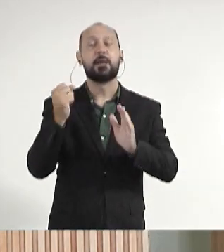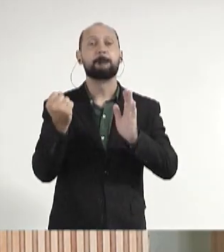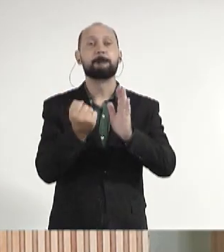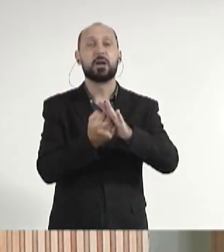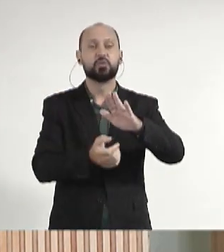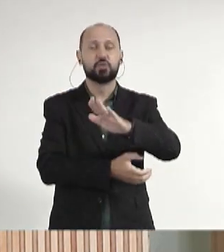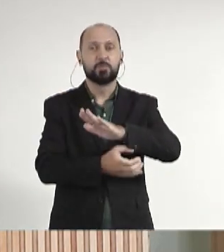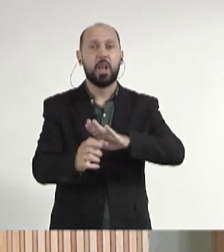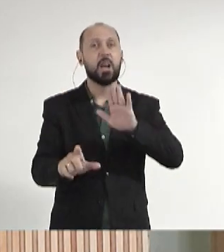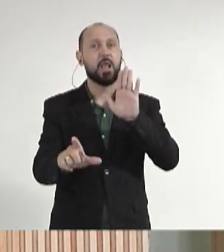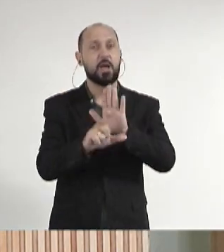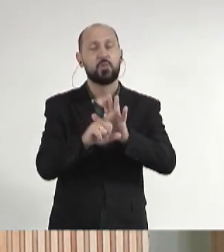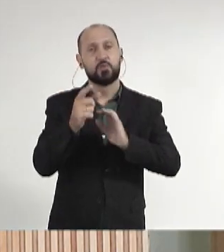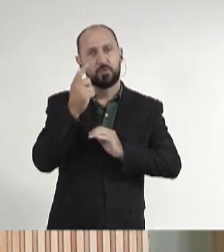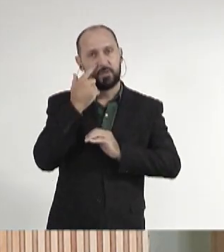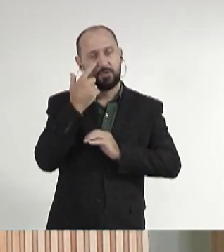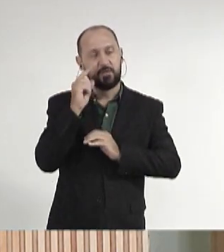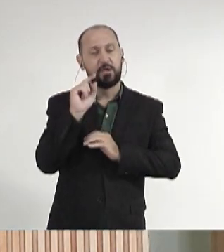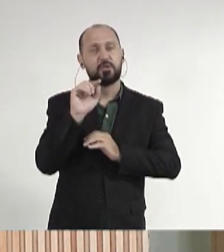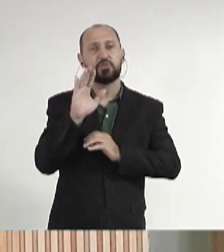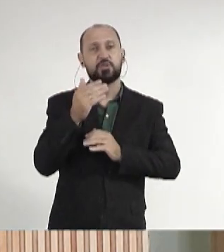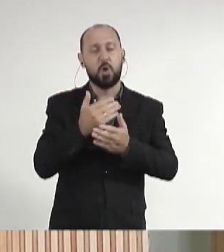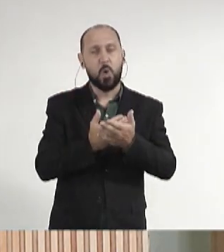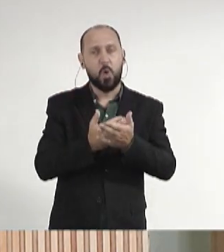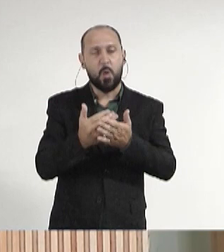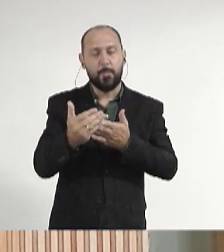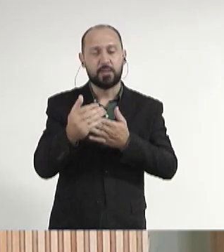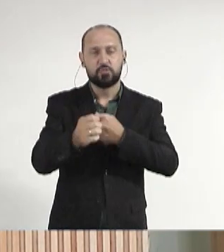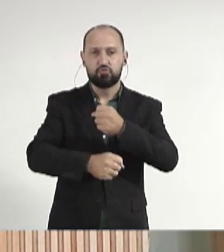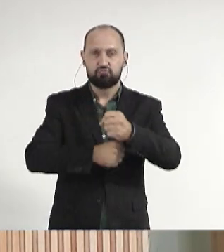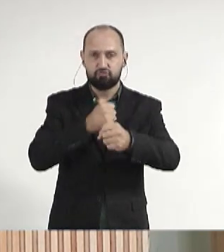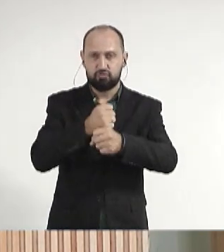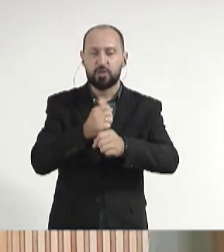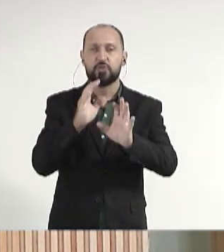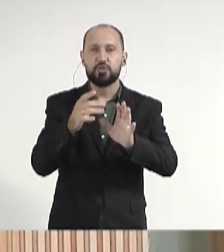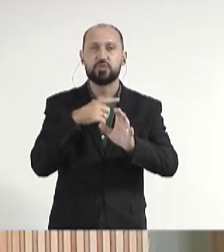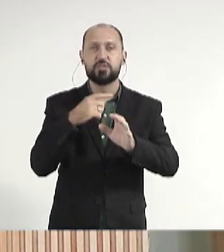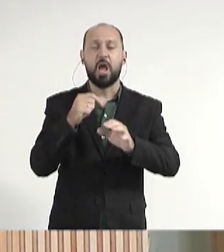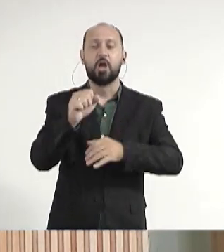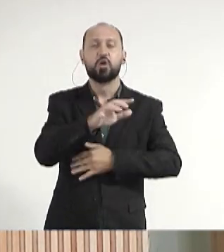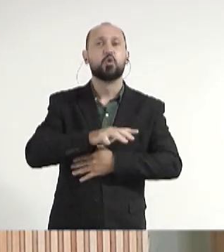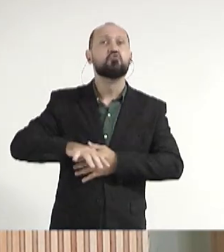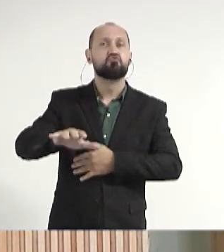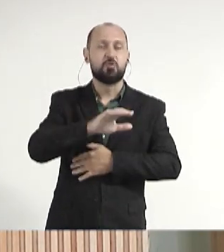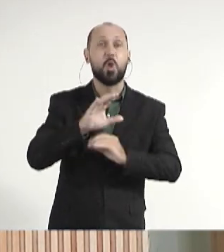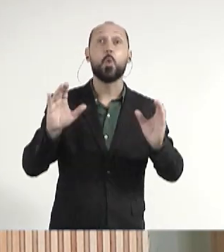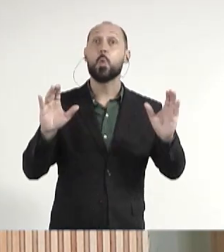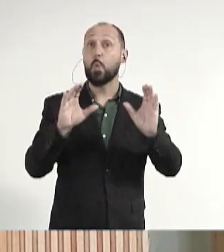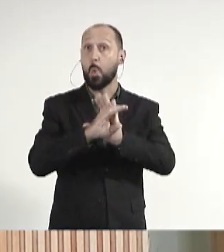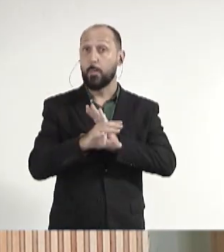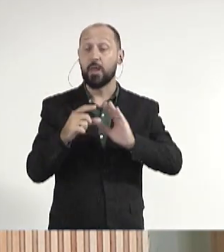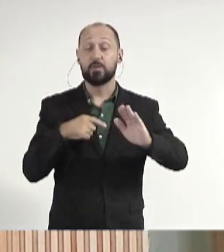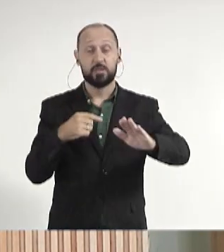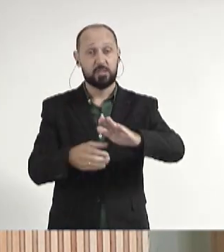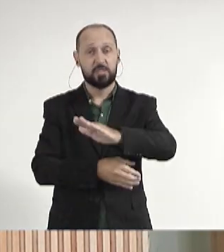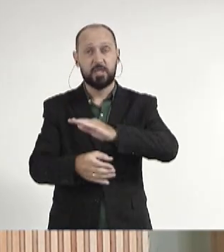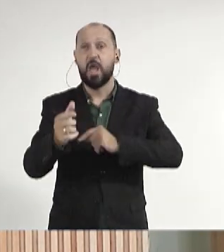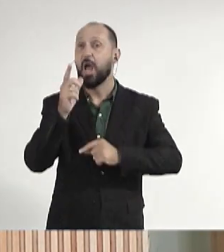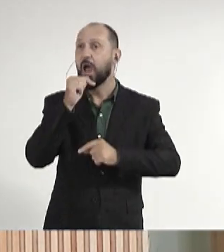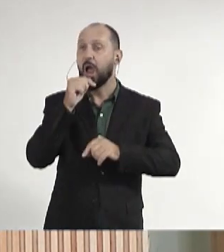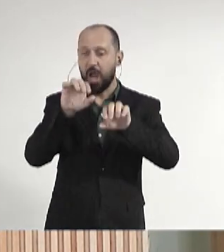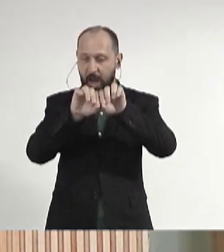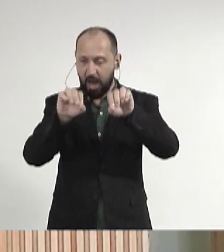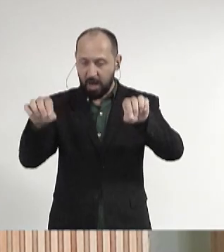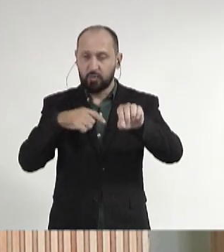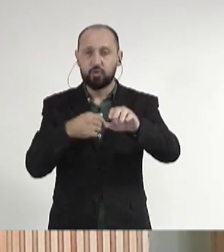do saneamento legal que prevê aí já nos próximos anos a universalização do fornecimento de água